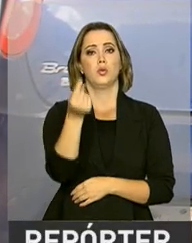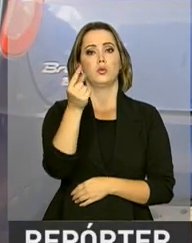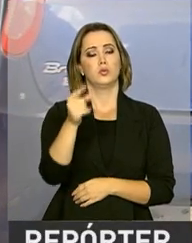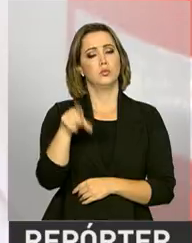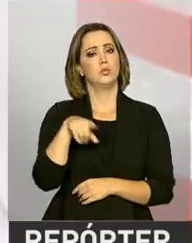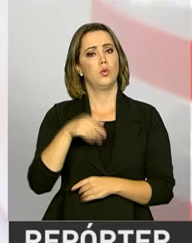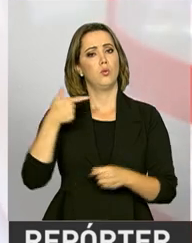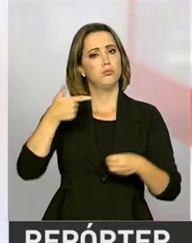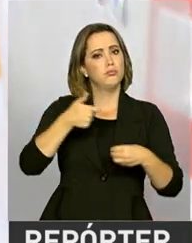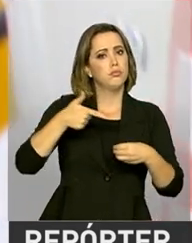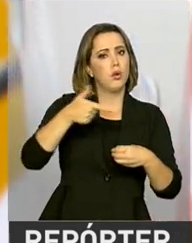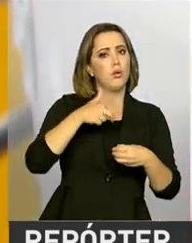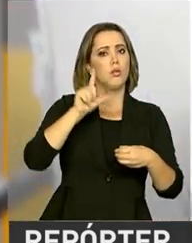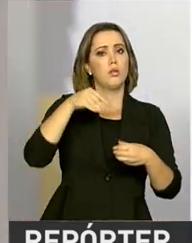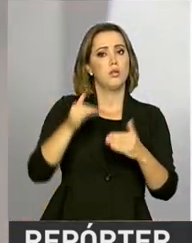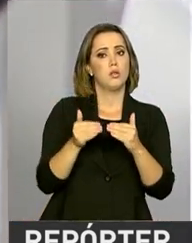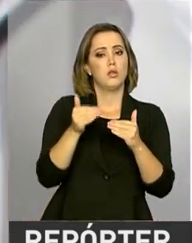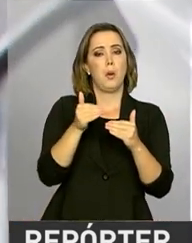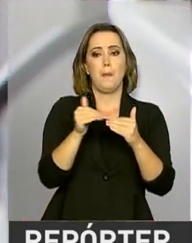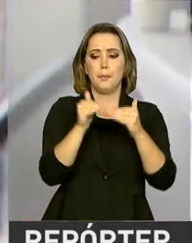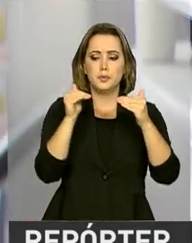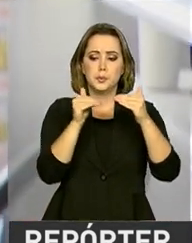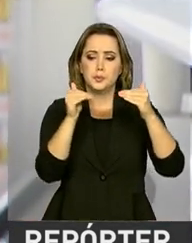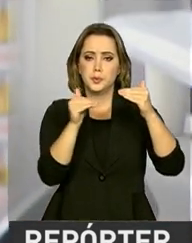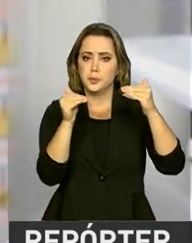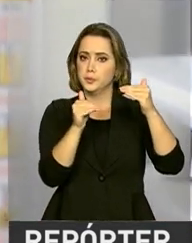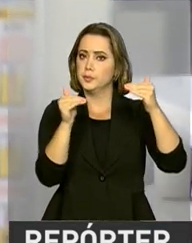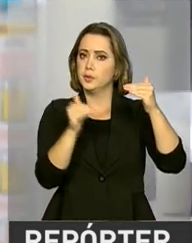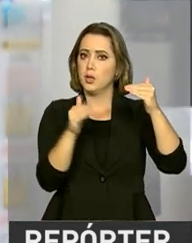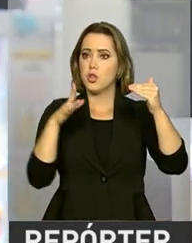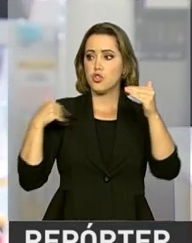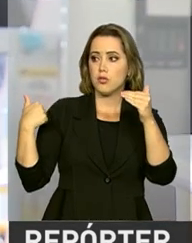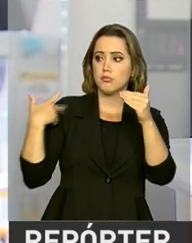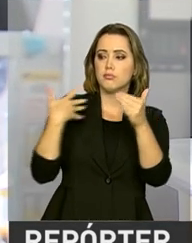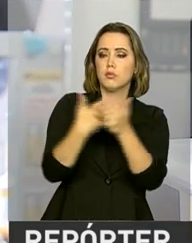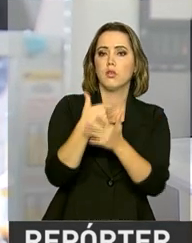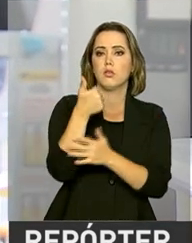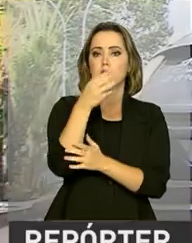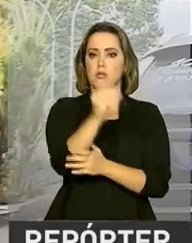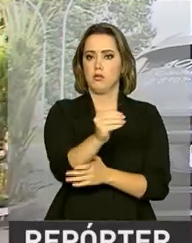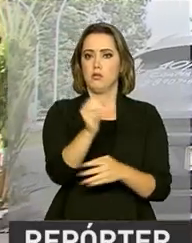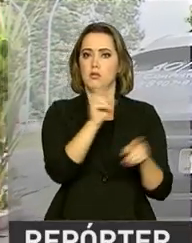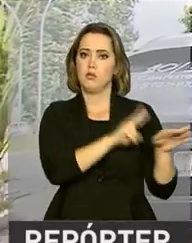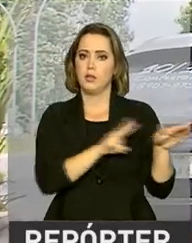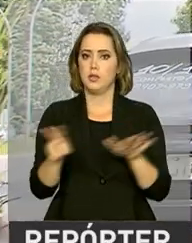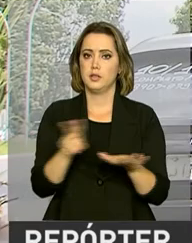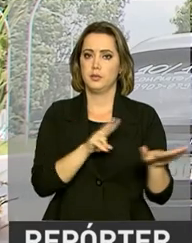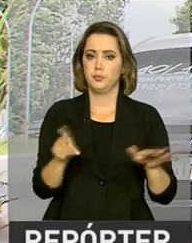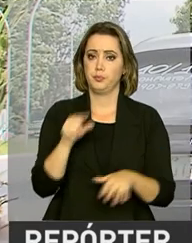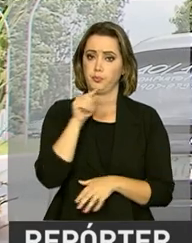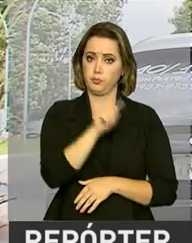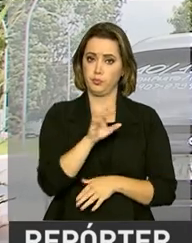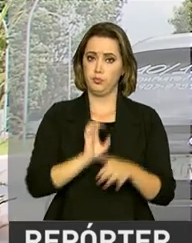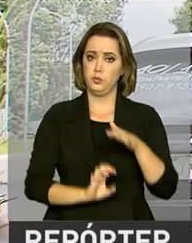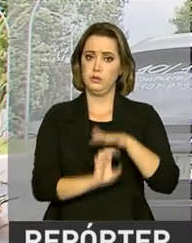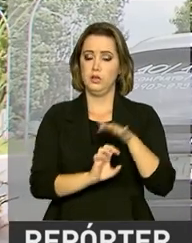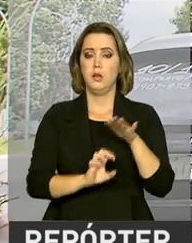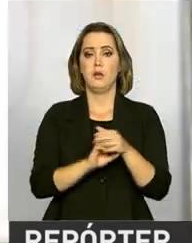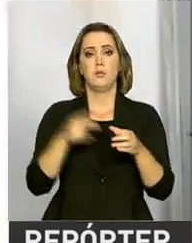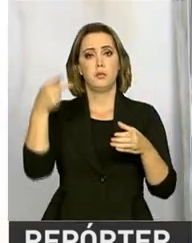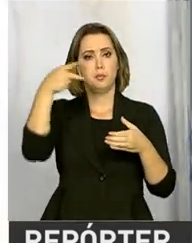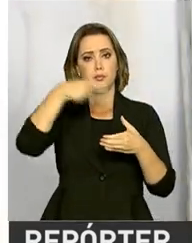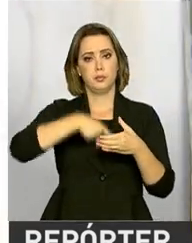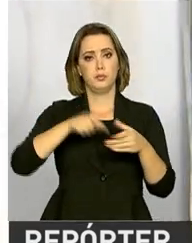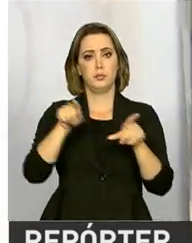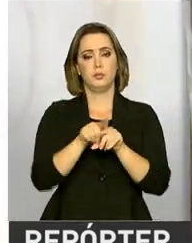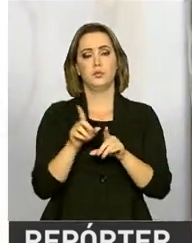para o consumidor atingiu a menor marca das últimas 10 semanas para o gerente de marketing da petrobras a redução pode